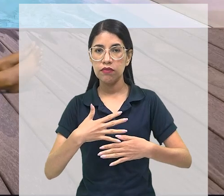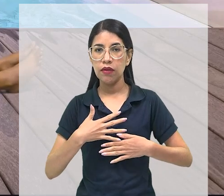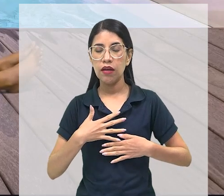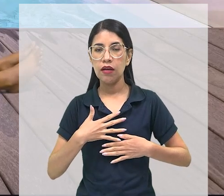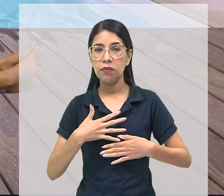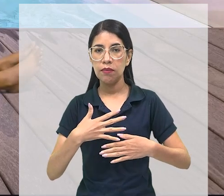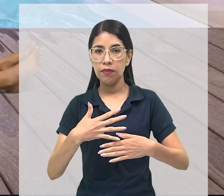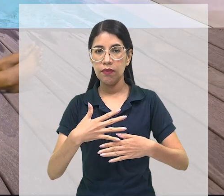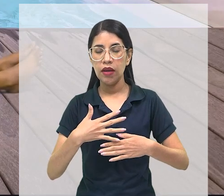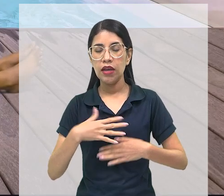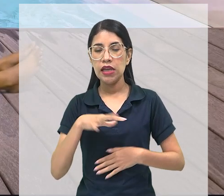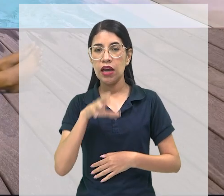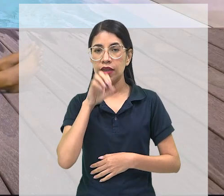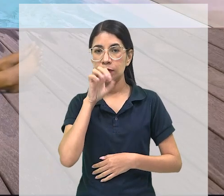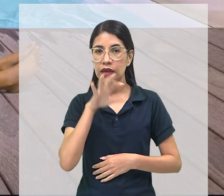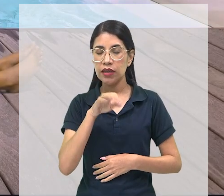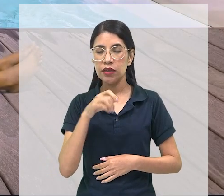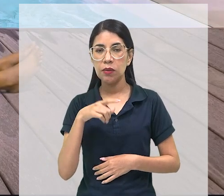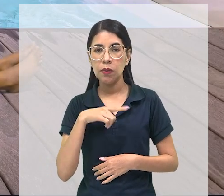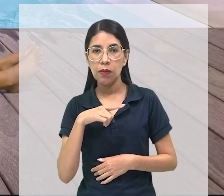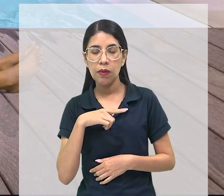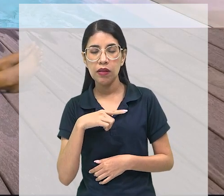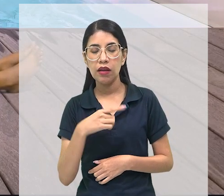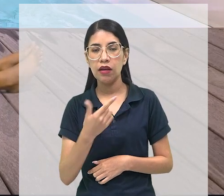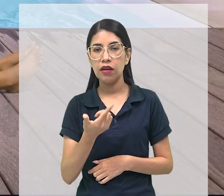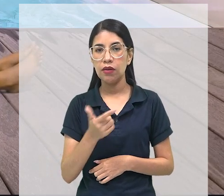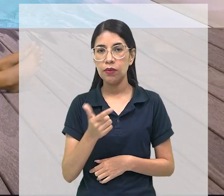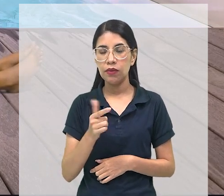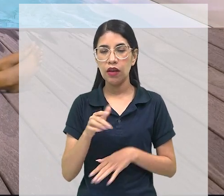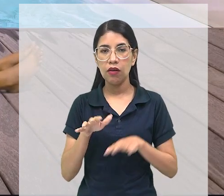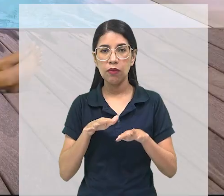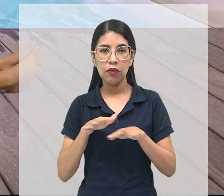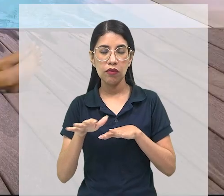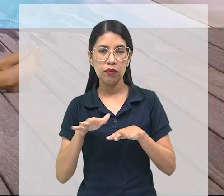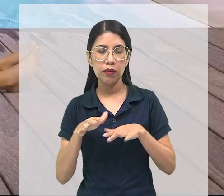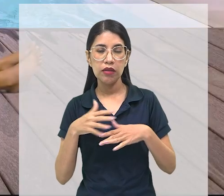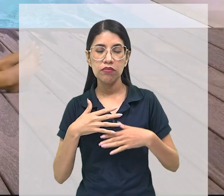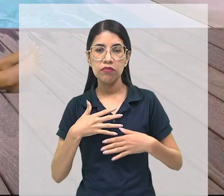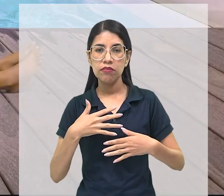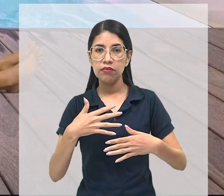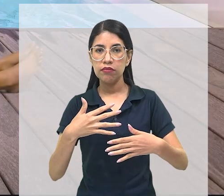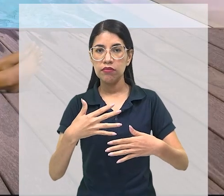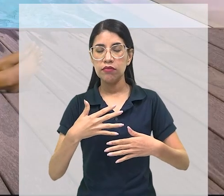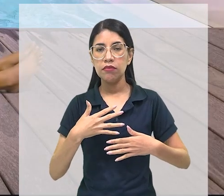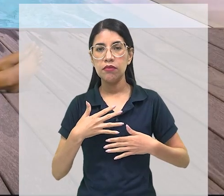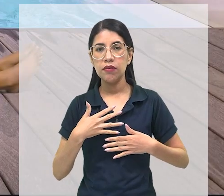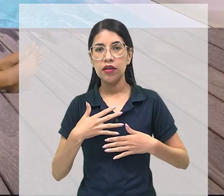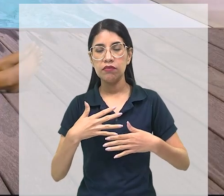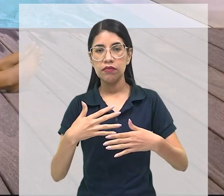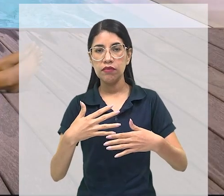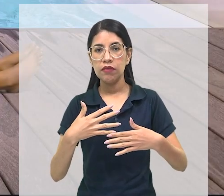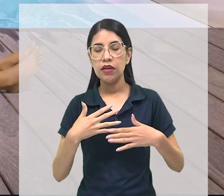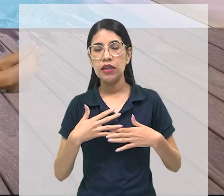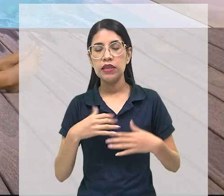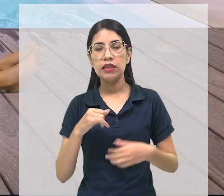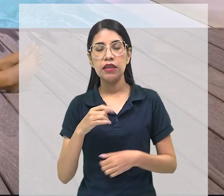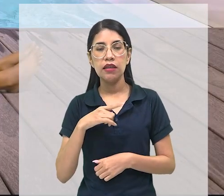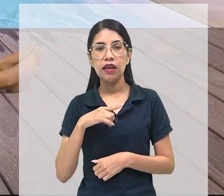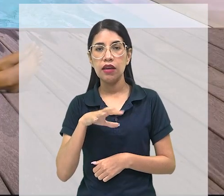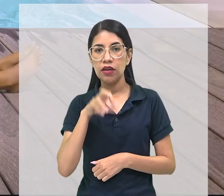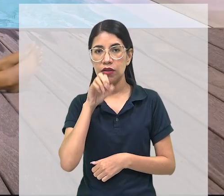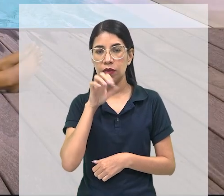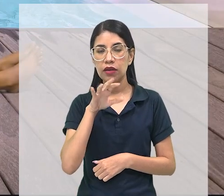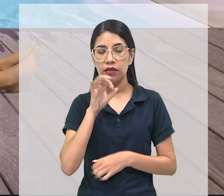para observar o movimento, né, de expansão e de contração do tórax, indicando assim